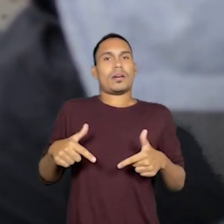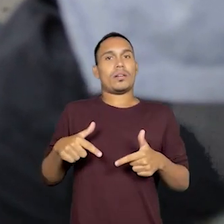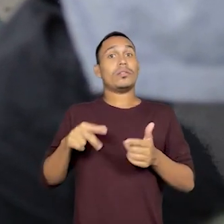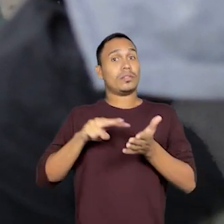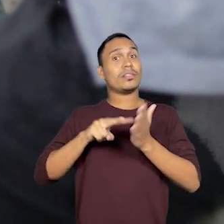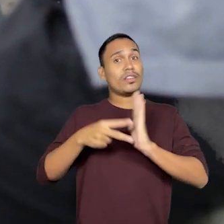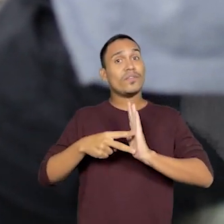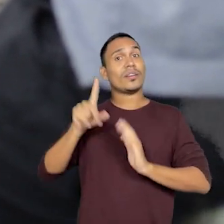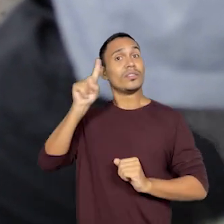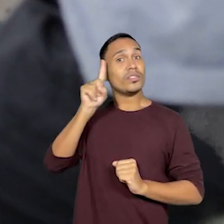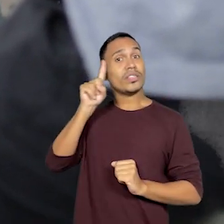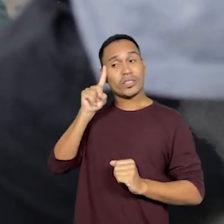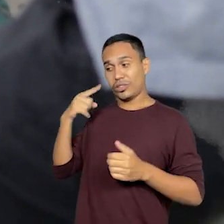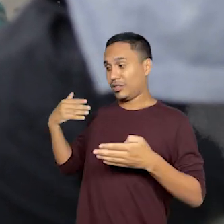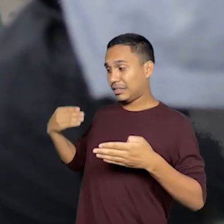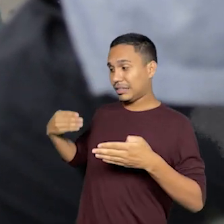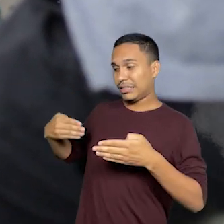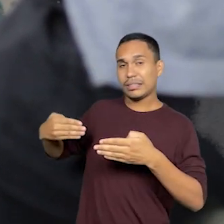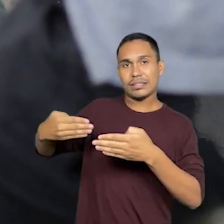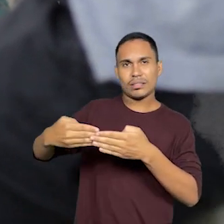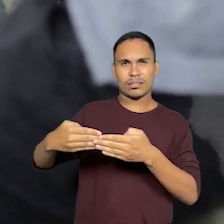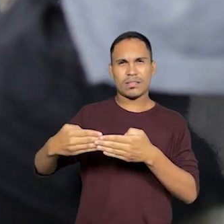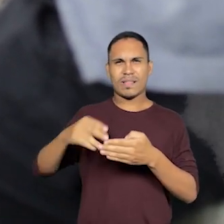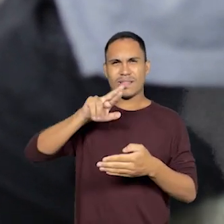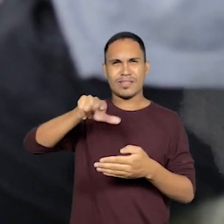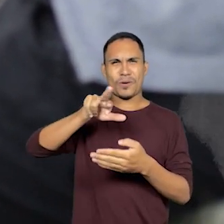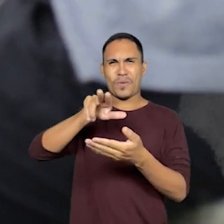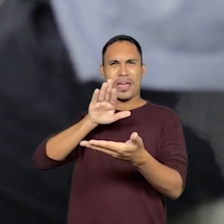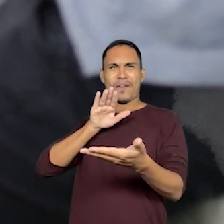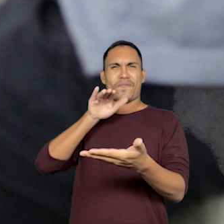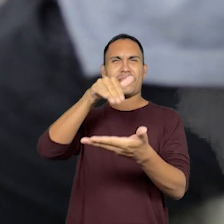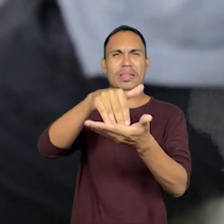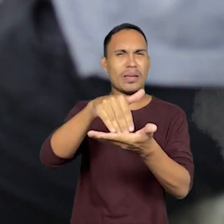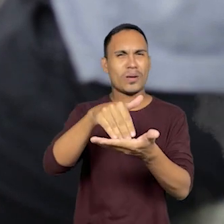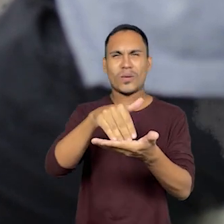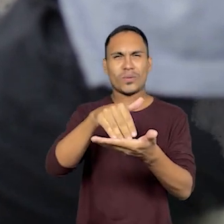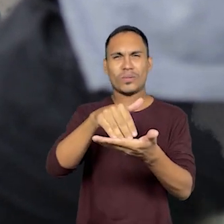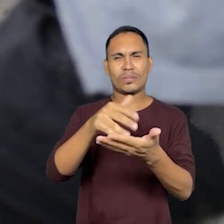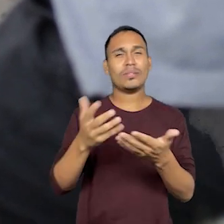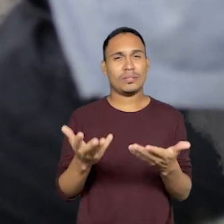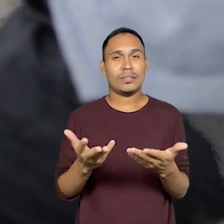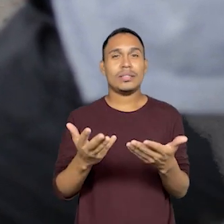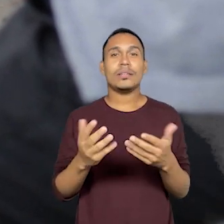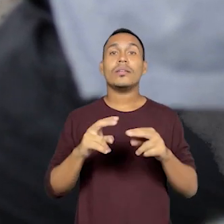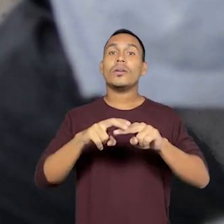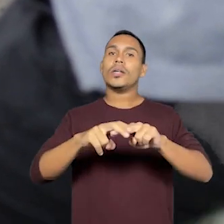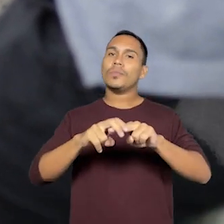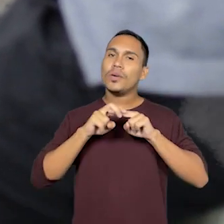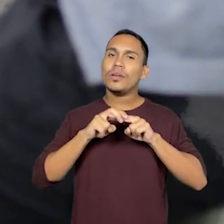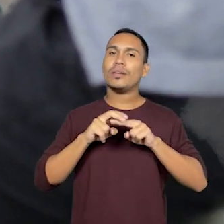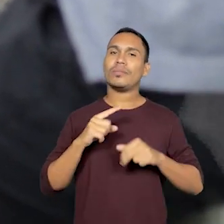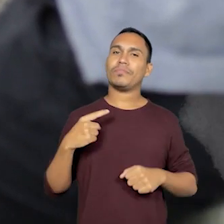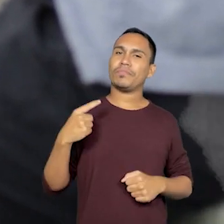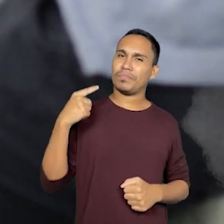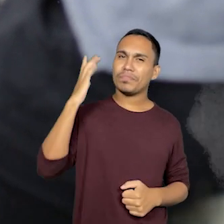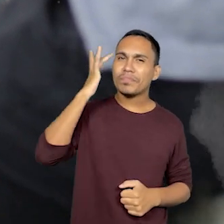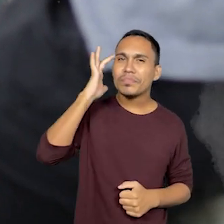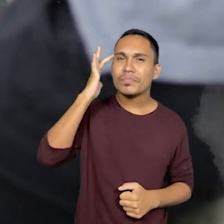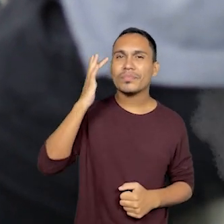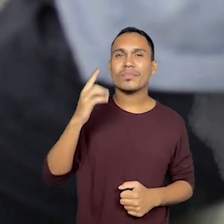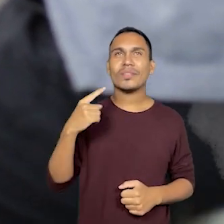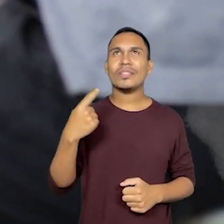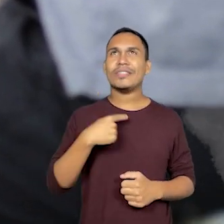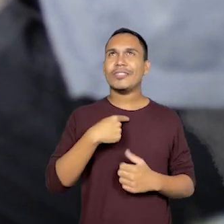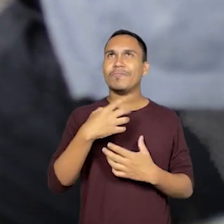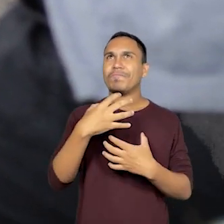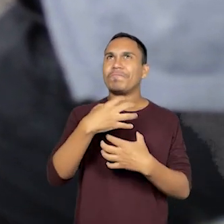o dia a dia que ela tá falando. Ela não tá falando do negócio que ela vai entregar. Né? E eu acho que é aí que a gente se pega,